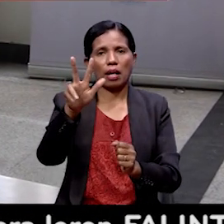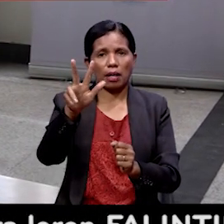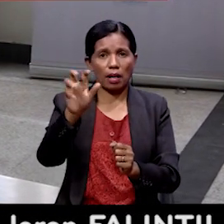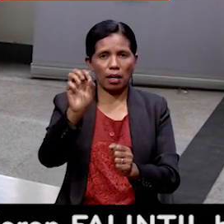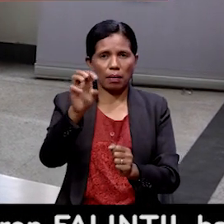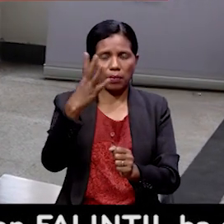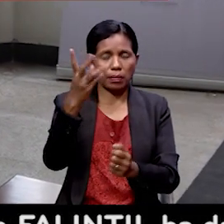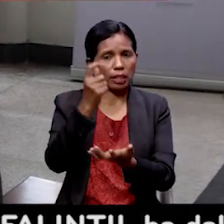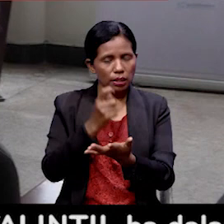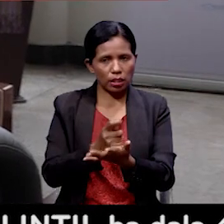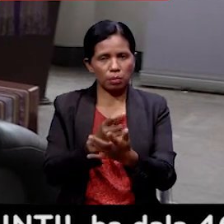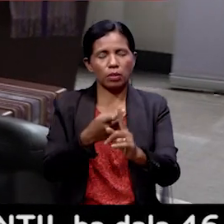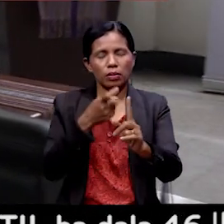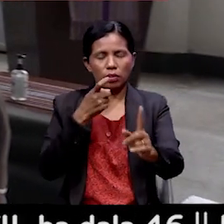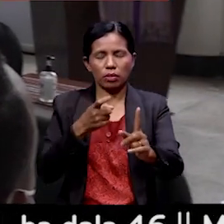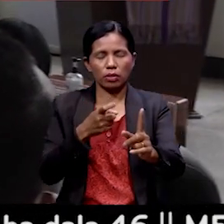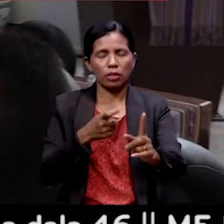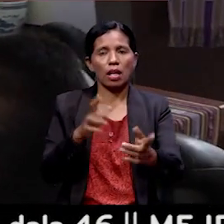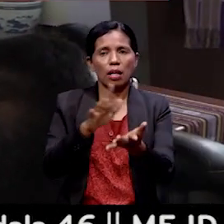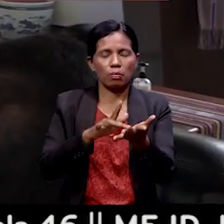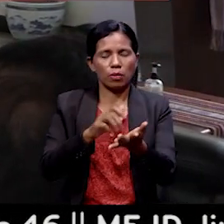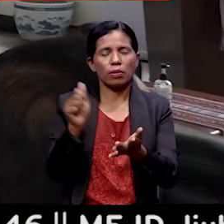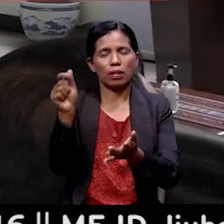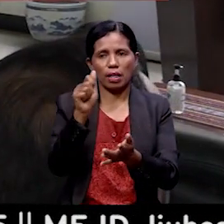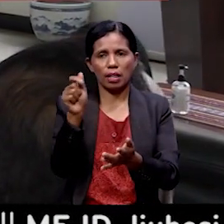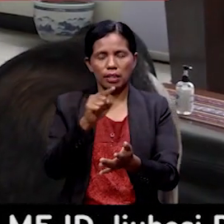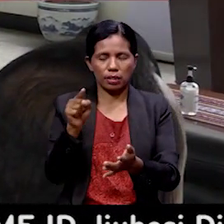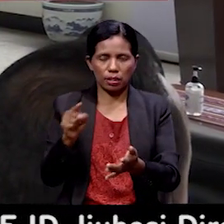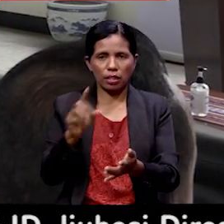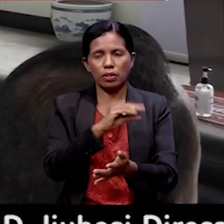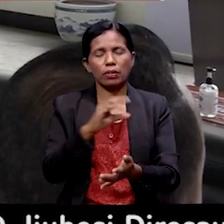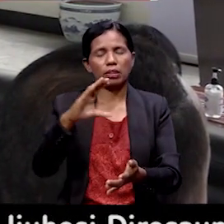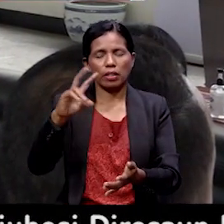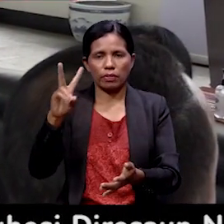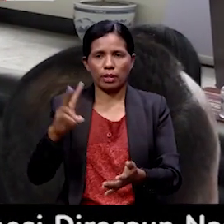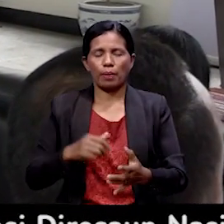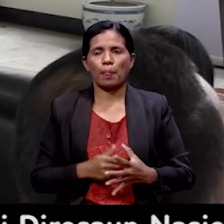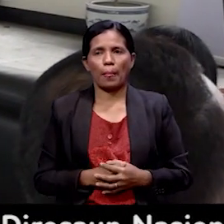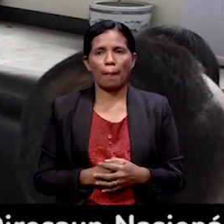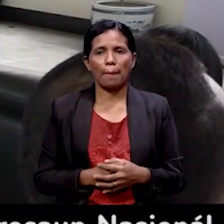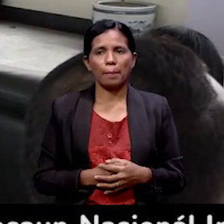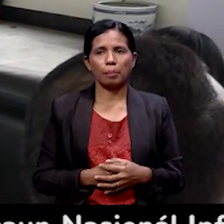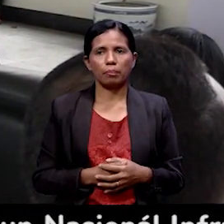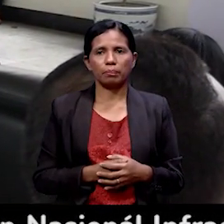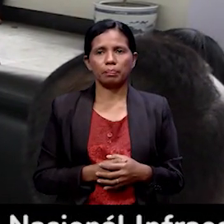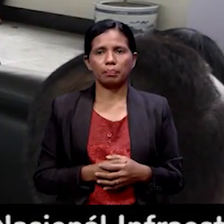husi vacina AstraZeneca no Sinovac. Leopoldina de Carvalho, Jacinto Fuca, GMN.